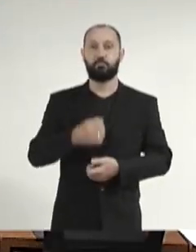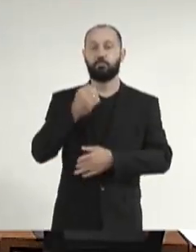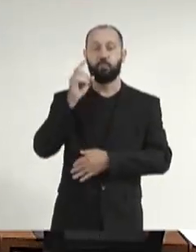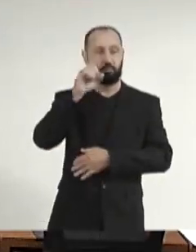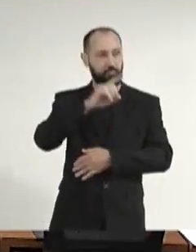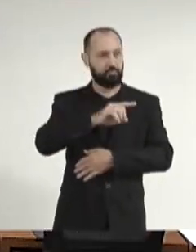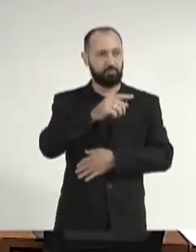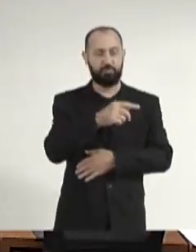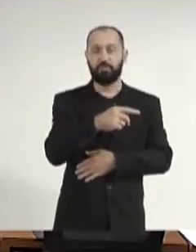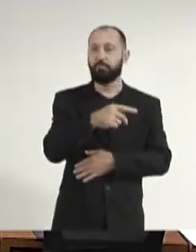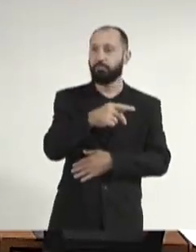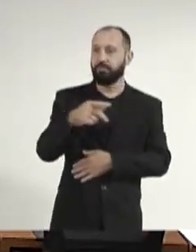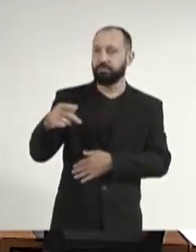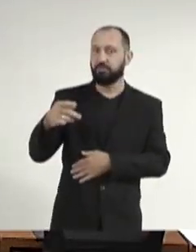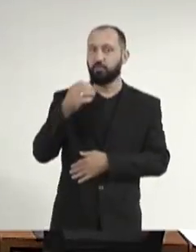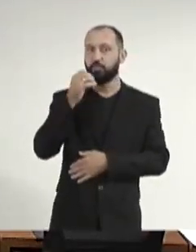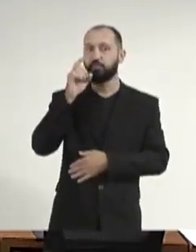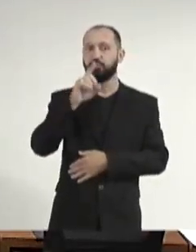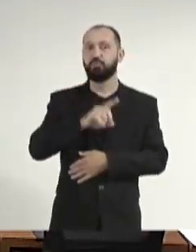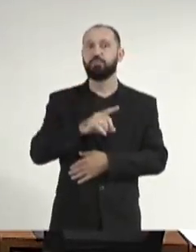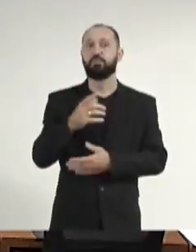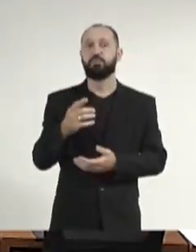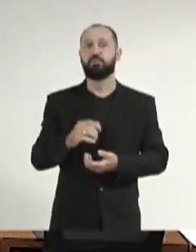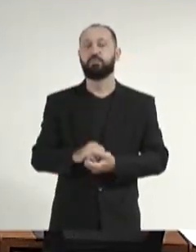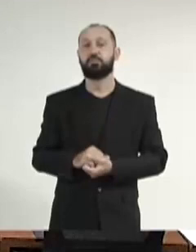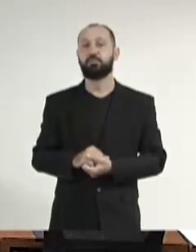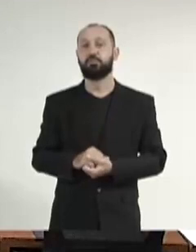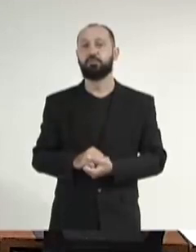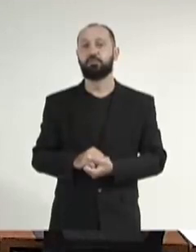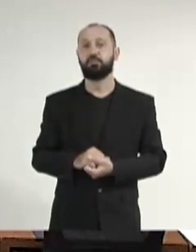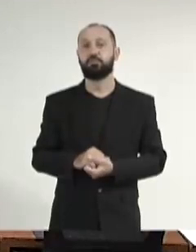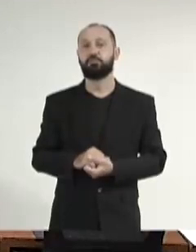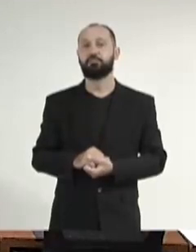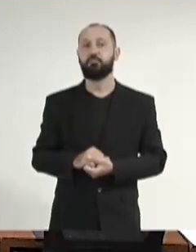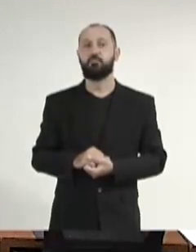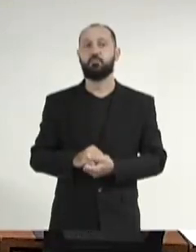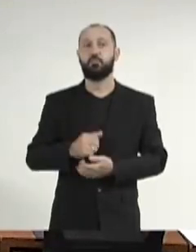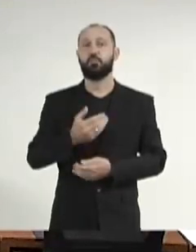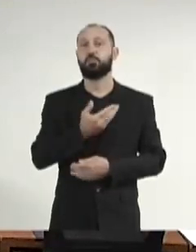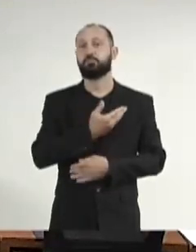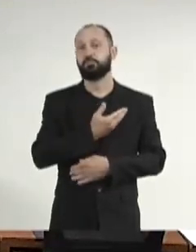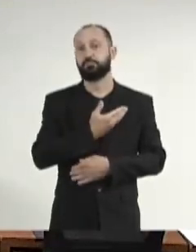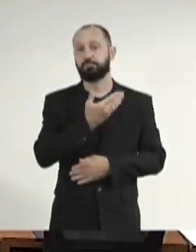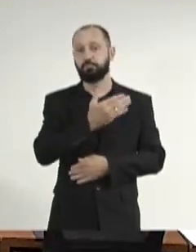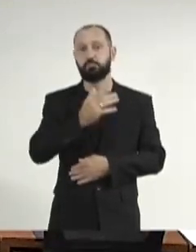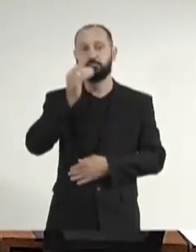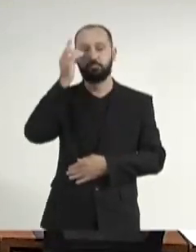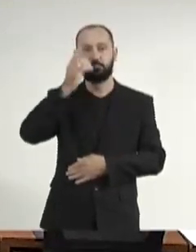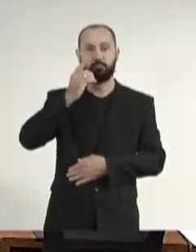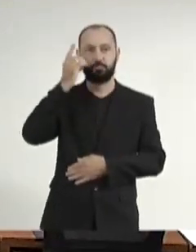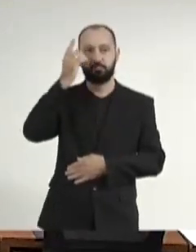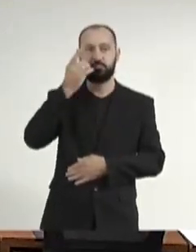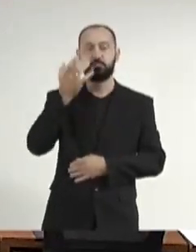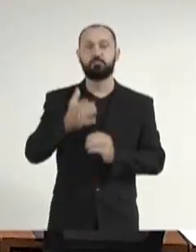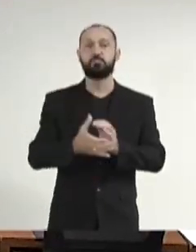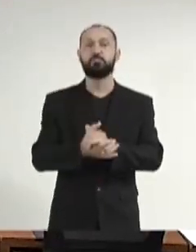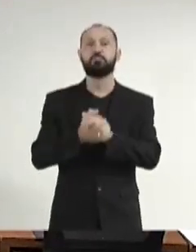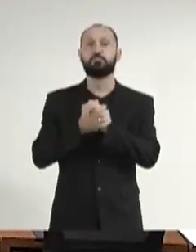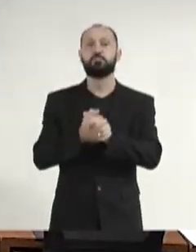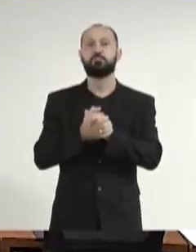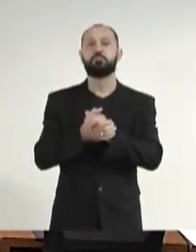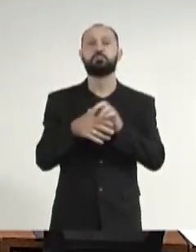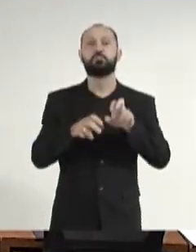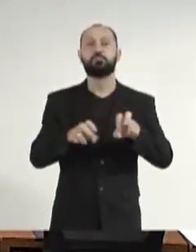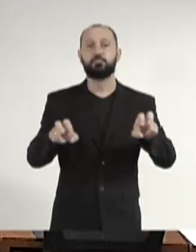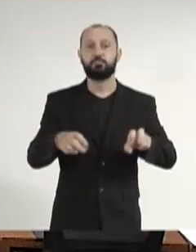Bom dia, senhor presidente. Bom dia aos ilustres colegas deputados. Cumprimentar toda a